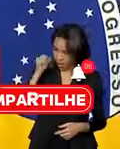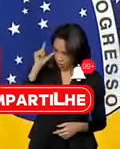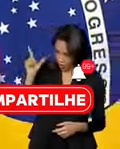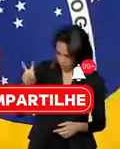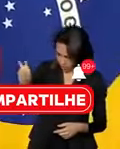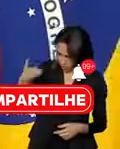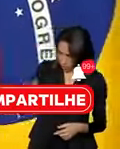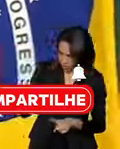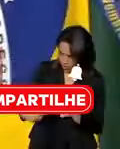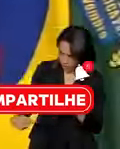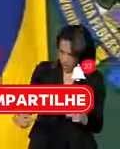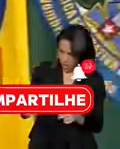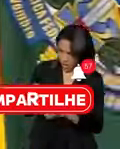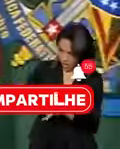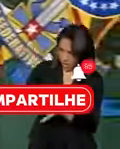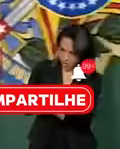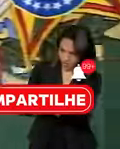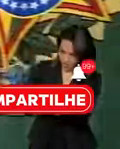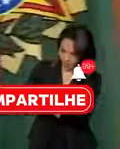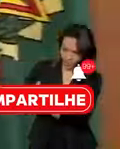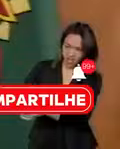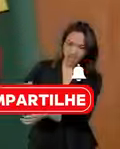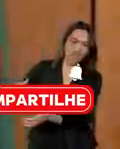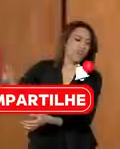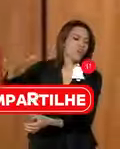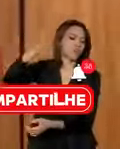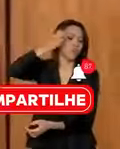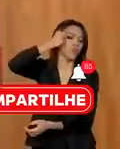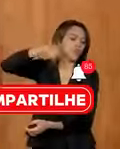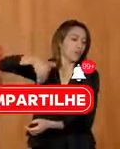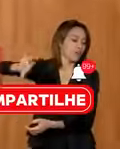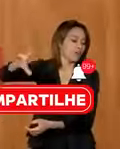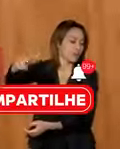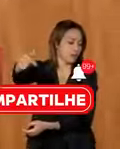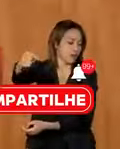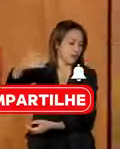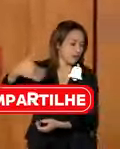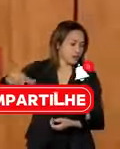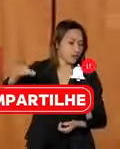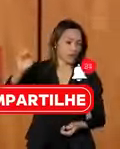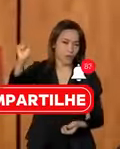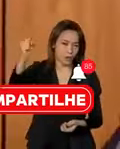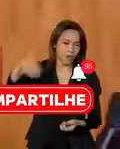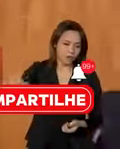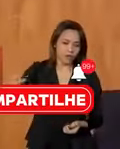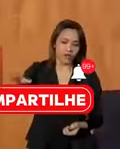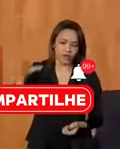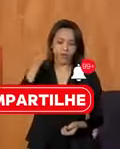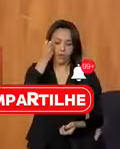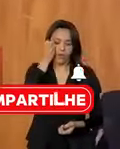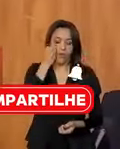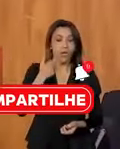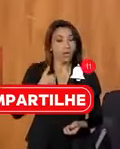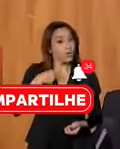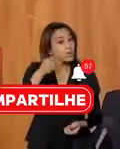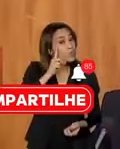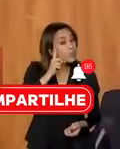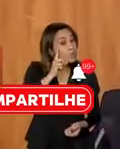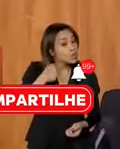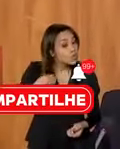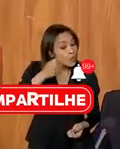Não, vamos deixar você dormir até às 7, 8 horas. Eu levanto todo dia